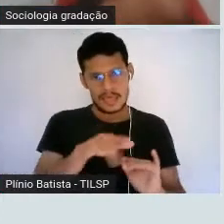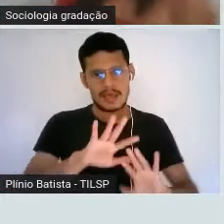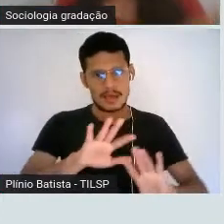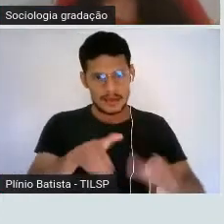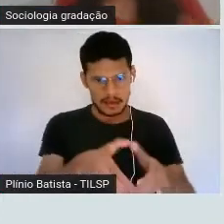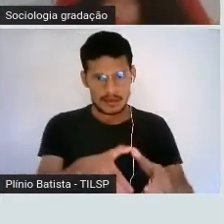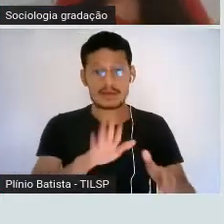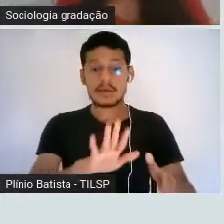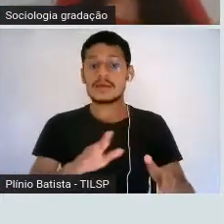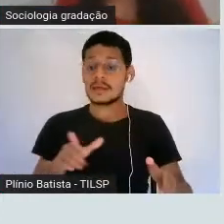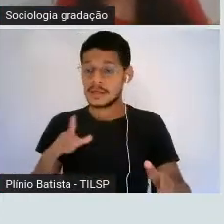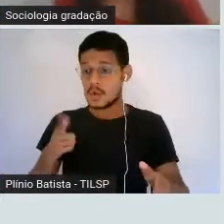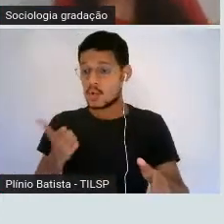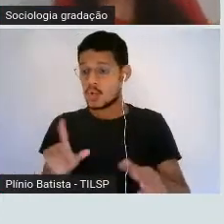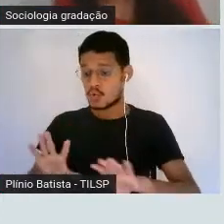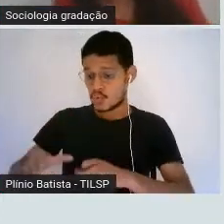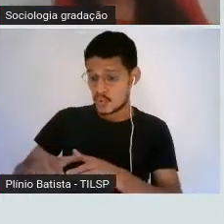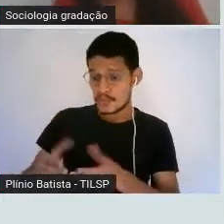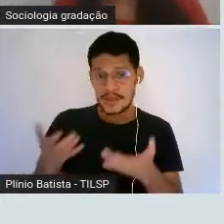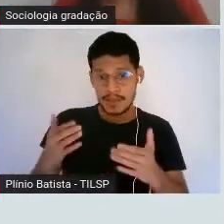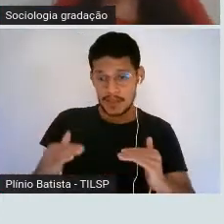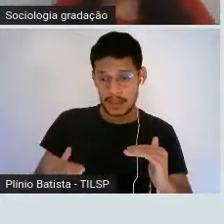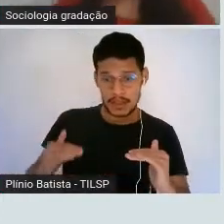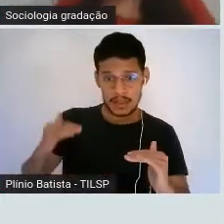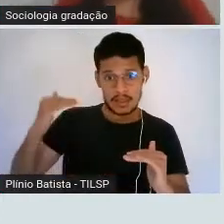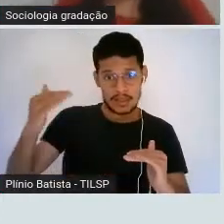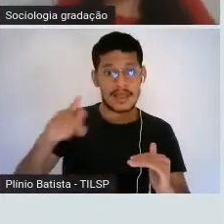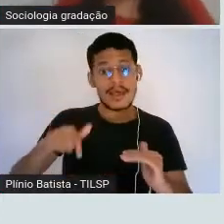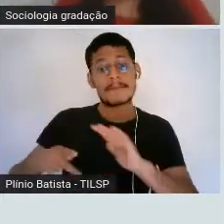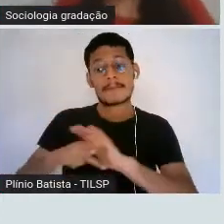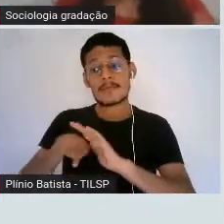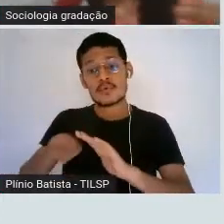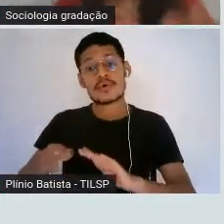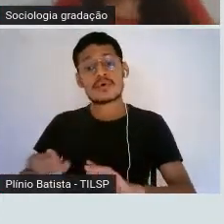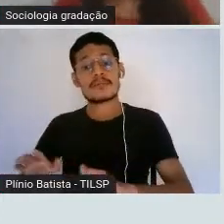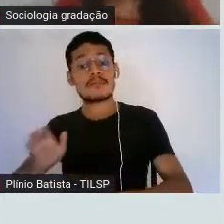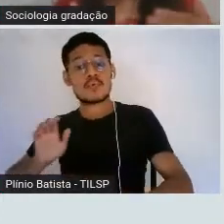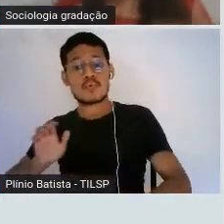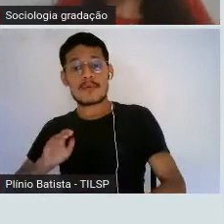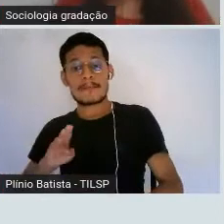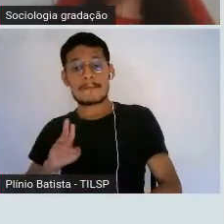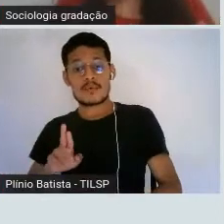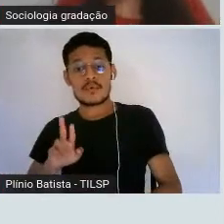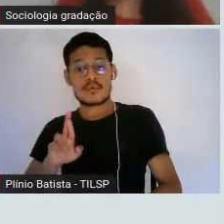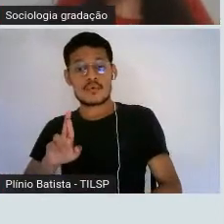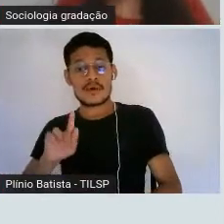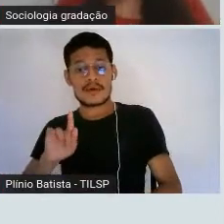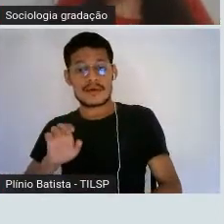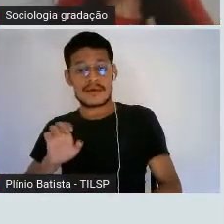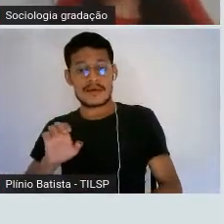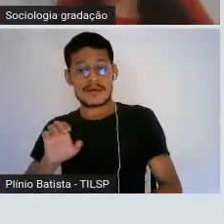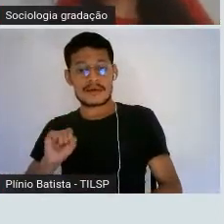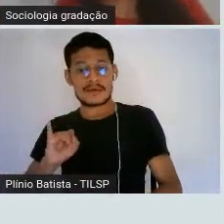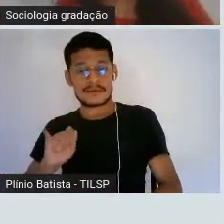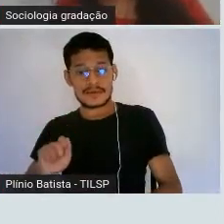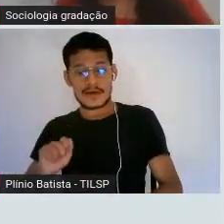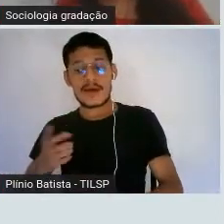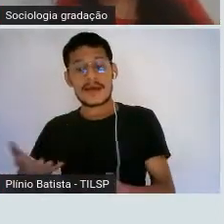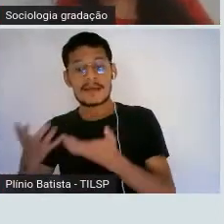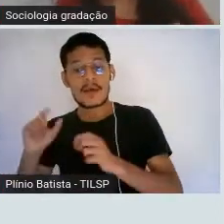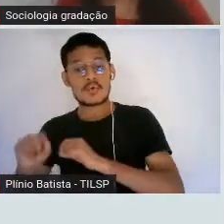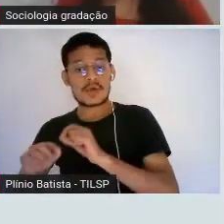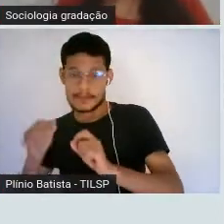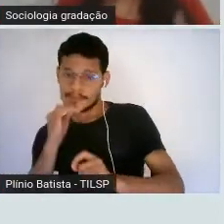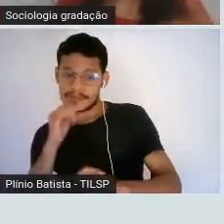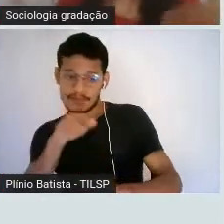ser favorecida também, que é o início da burguesia, que ela procurando construir um Estado que